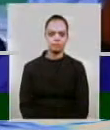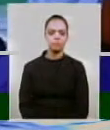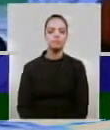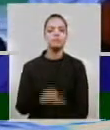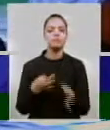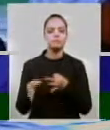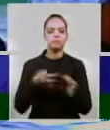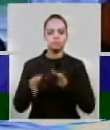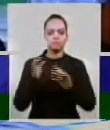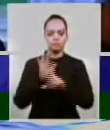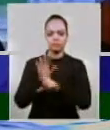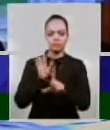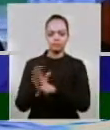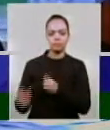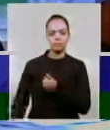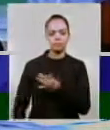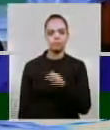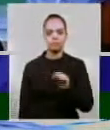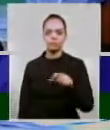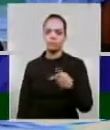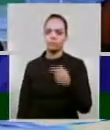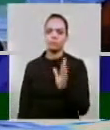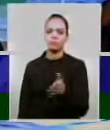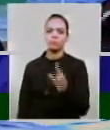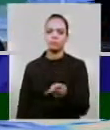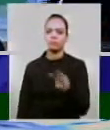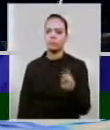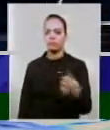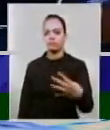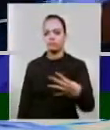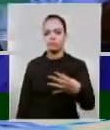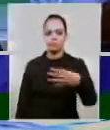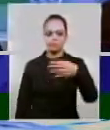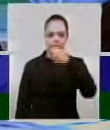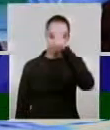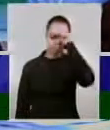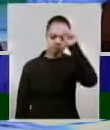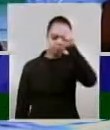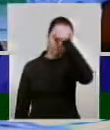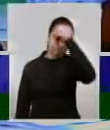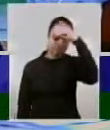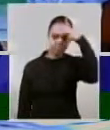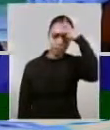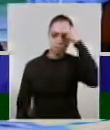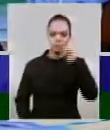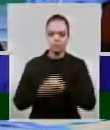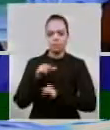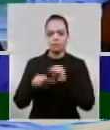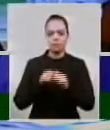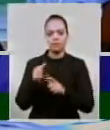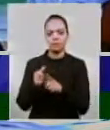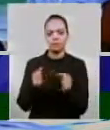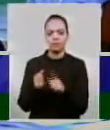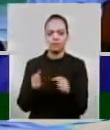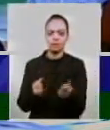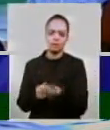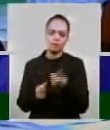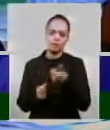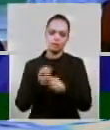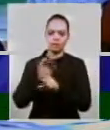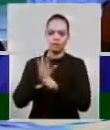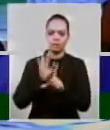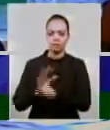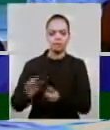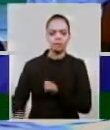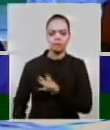Projeto de lei número 87 de 2014, do prefeito municipal, que altera o artigo 1º da lei